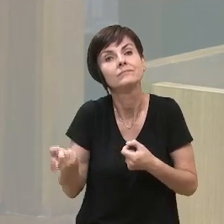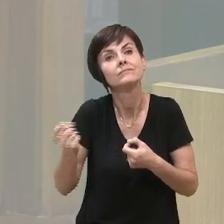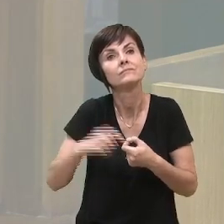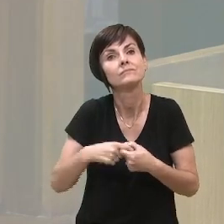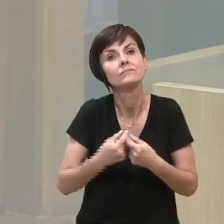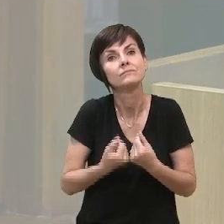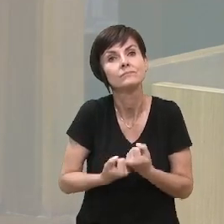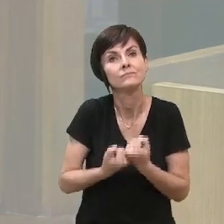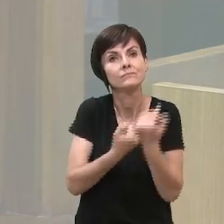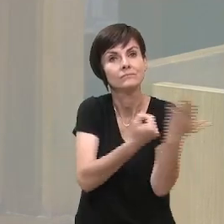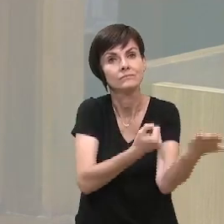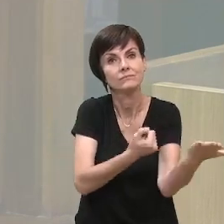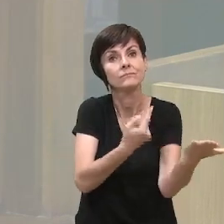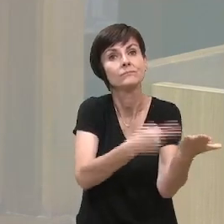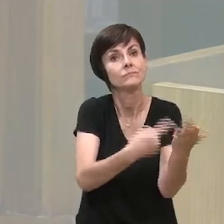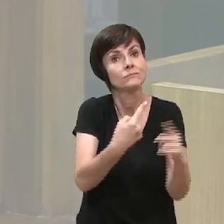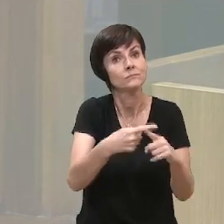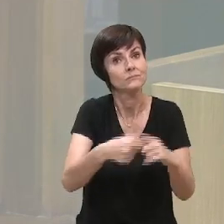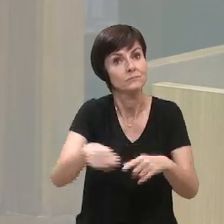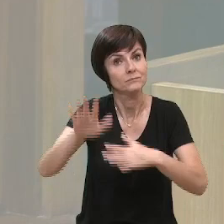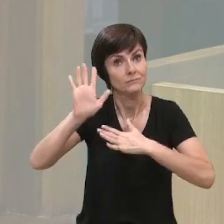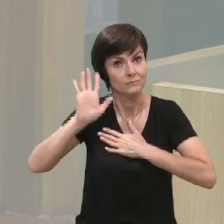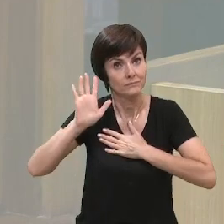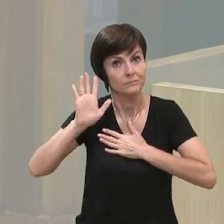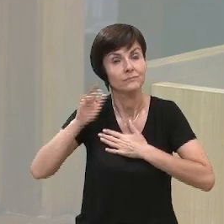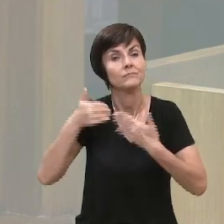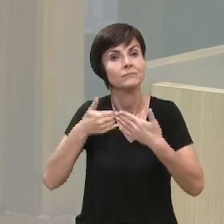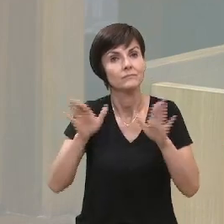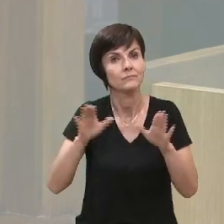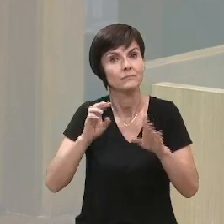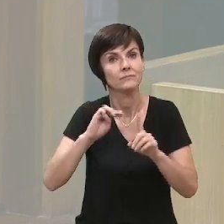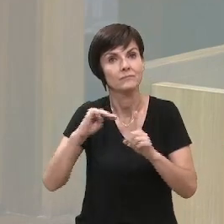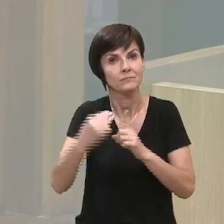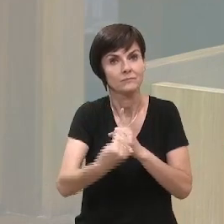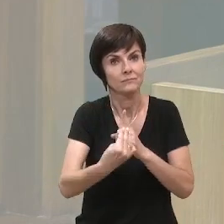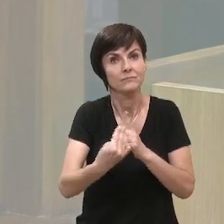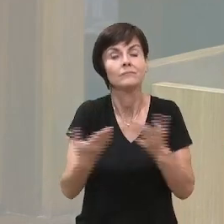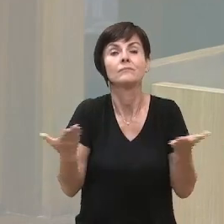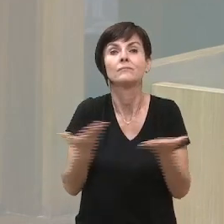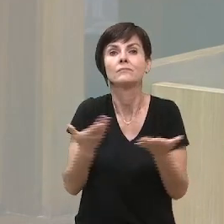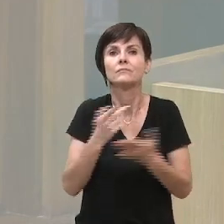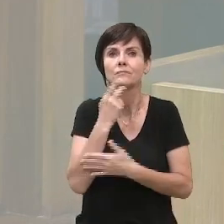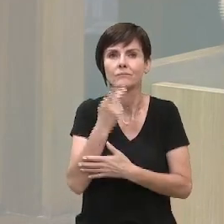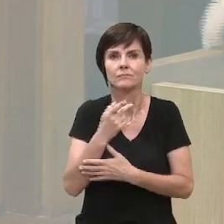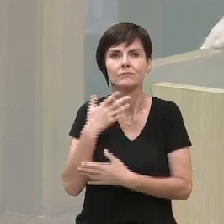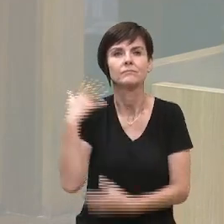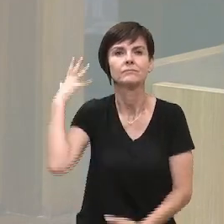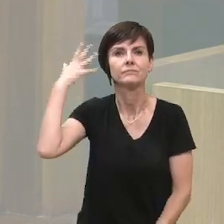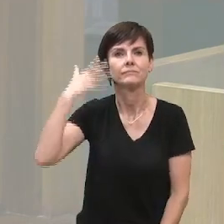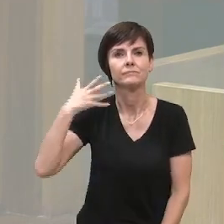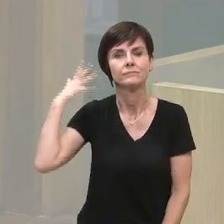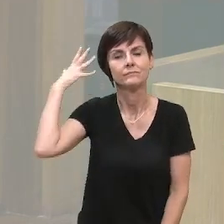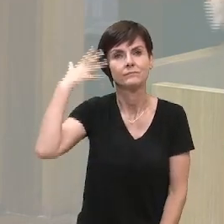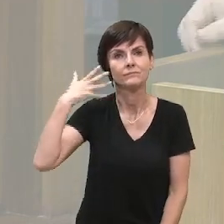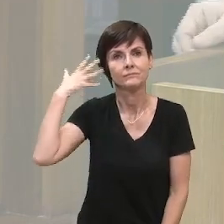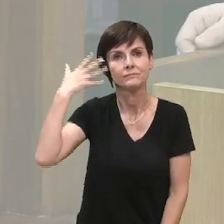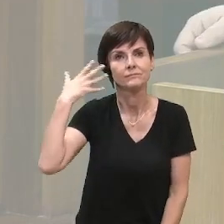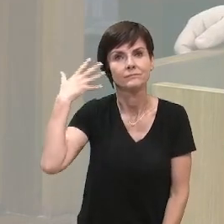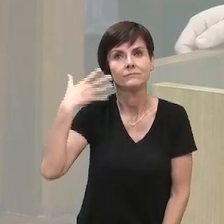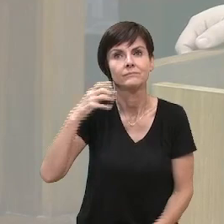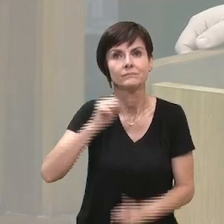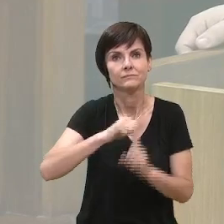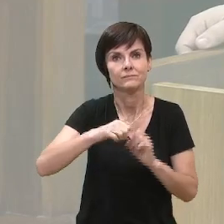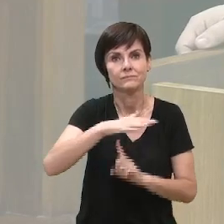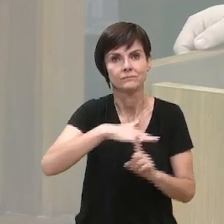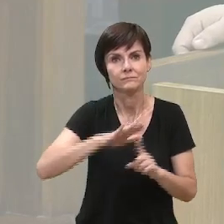porque prometeu que ia ter abertura de mercado. Aí vem agora o discurso que a FAS precisa de